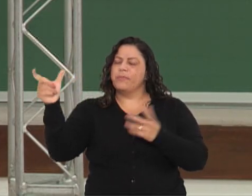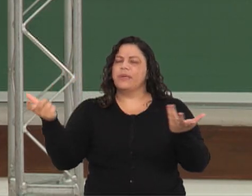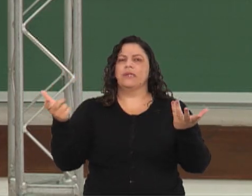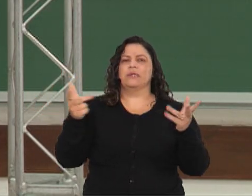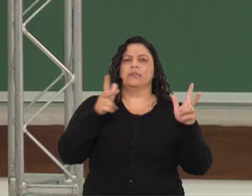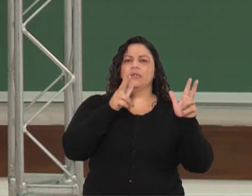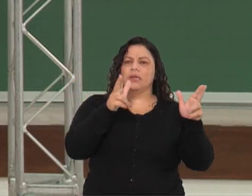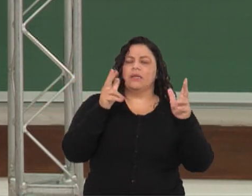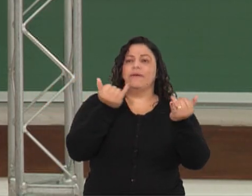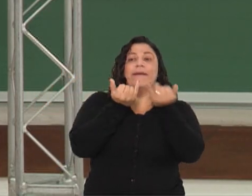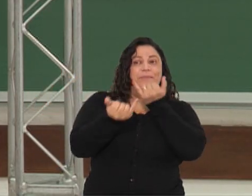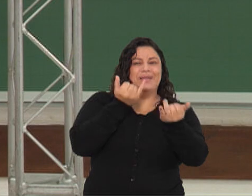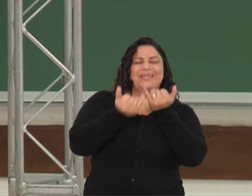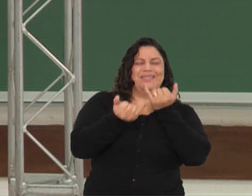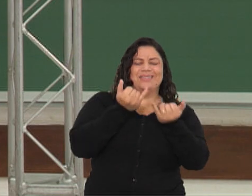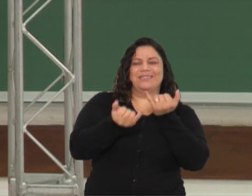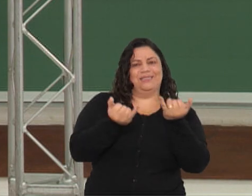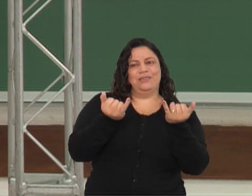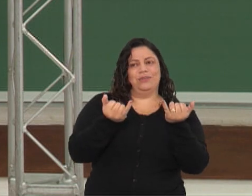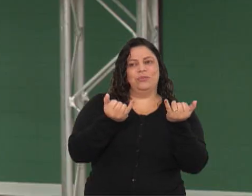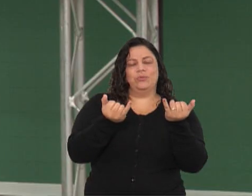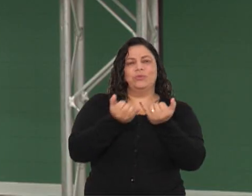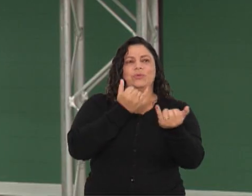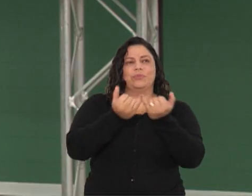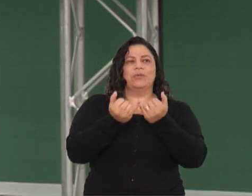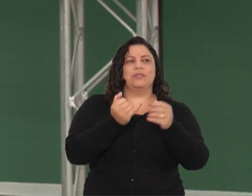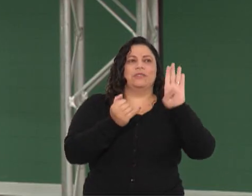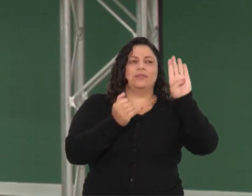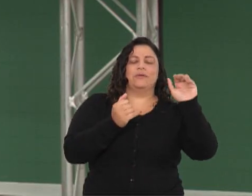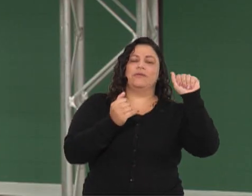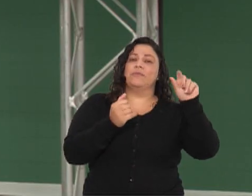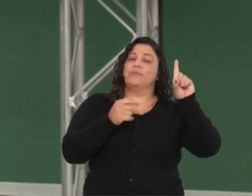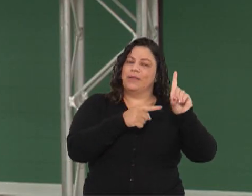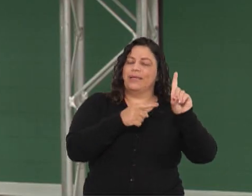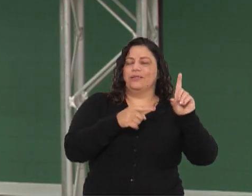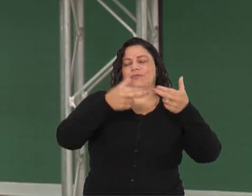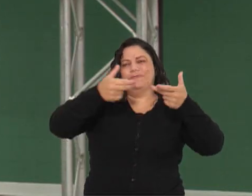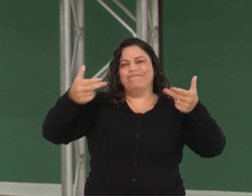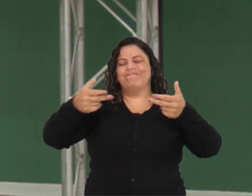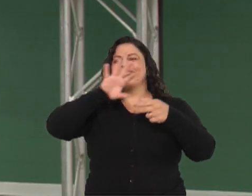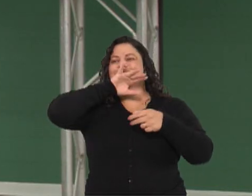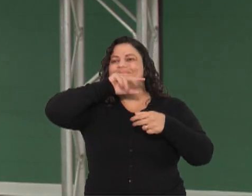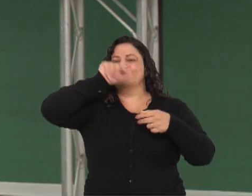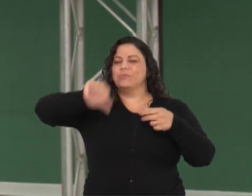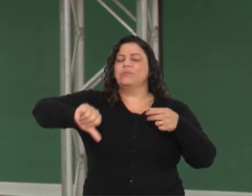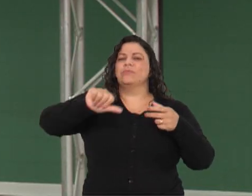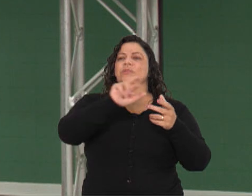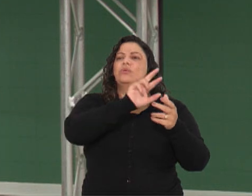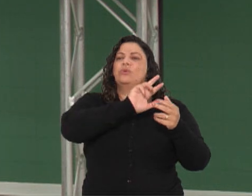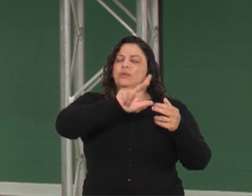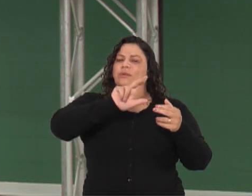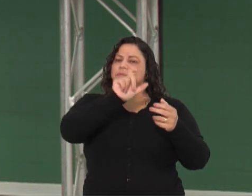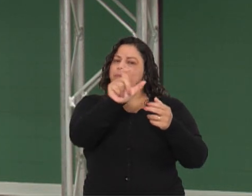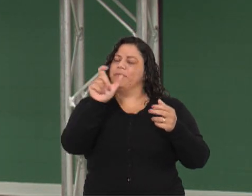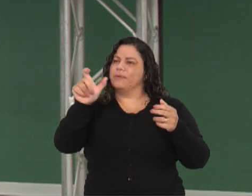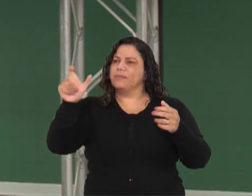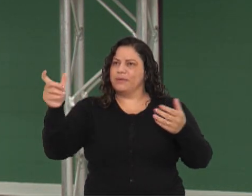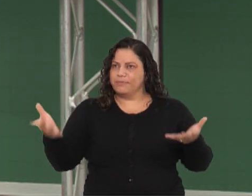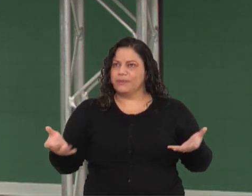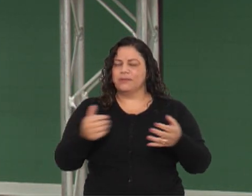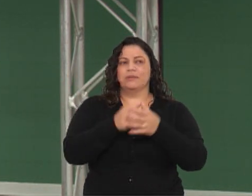Então, everybody's having a good time, todo mundo está passando um tempo legal, está todo mundo se divertindo. Então, a gente pode dizer que sim, everybody's